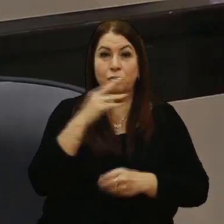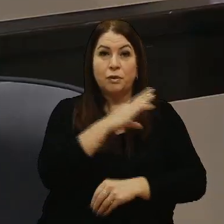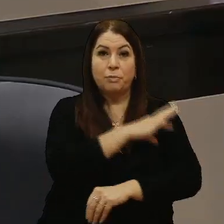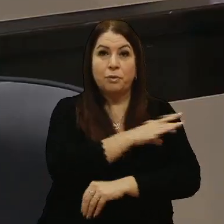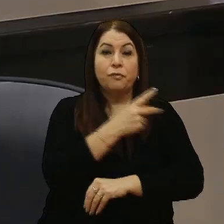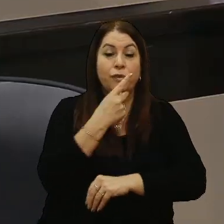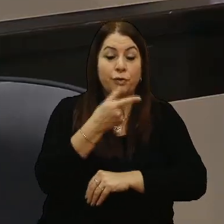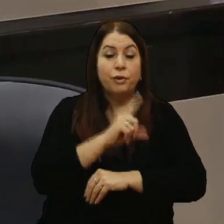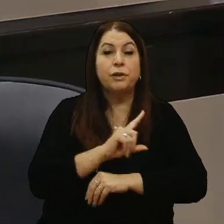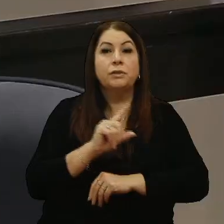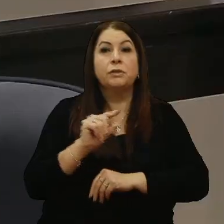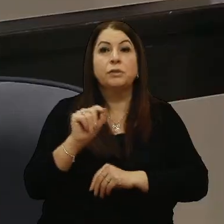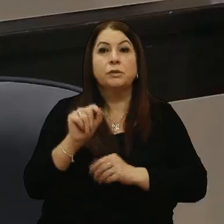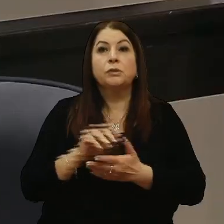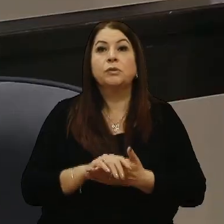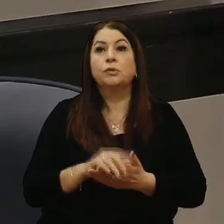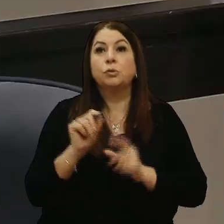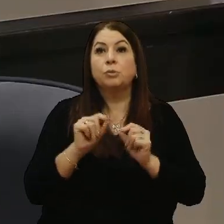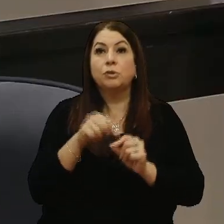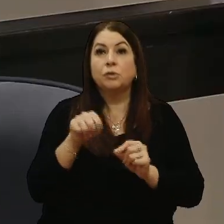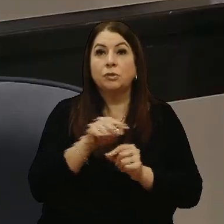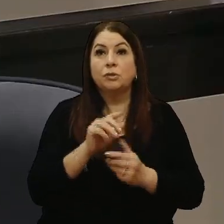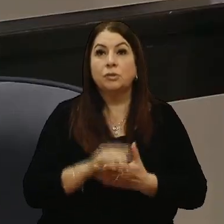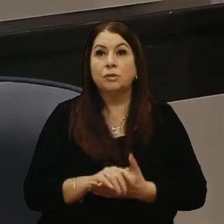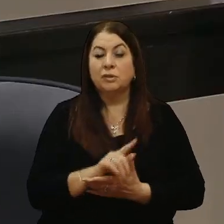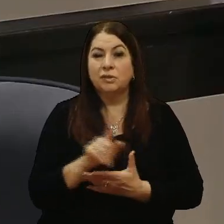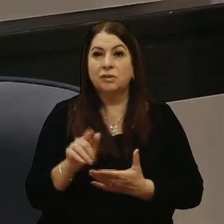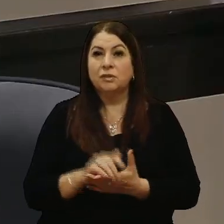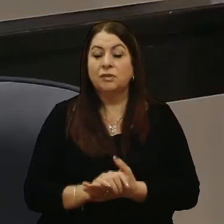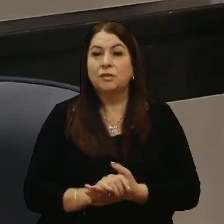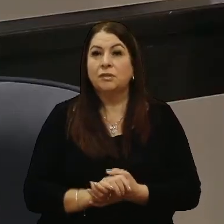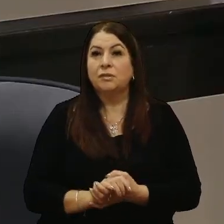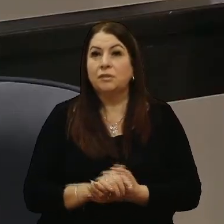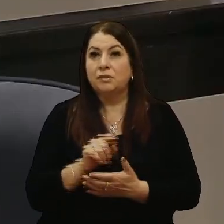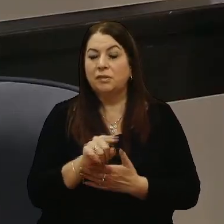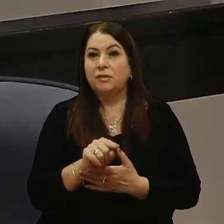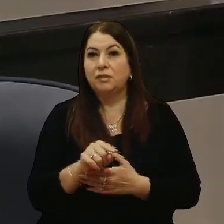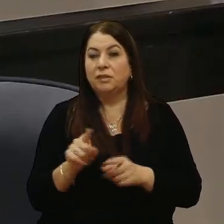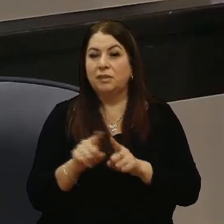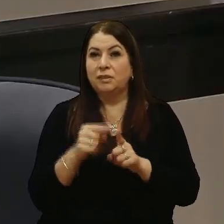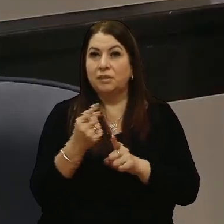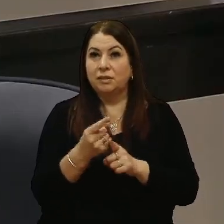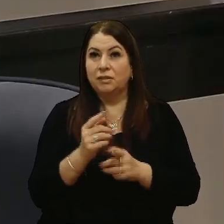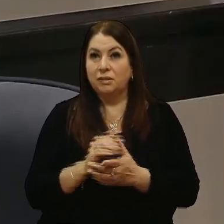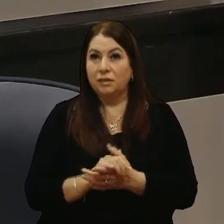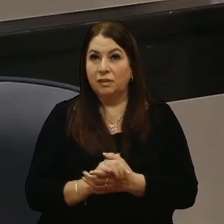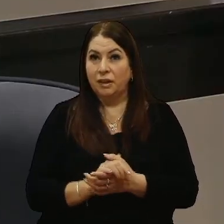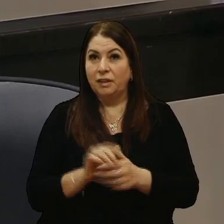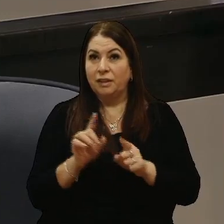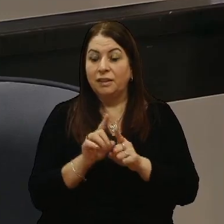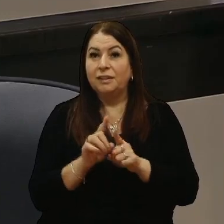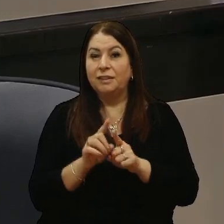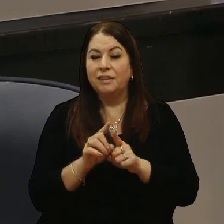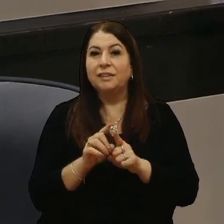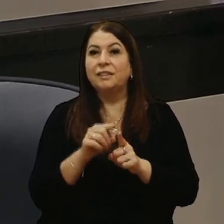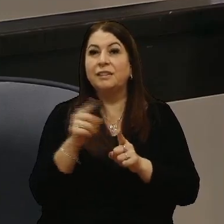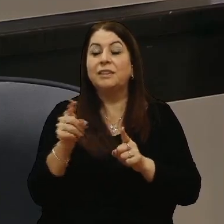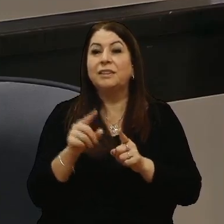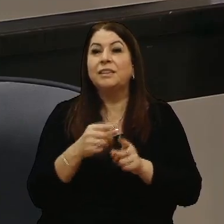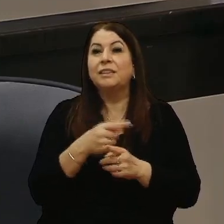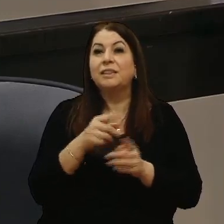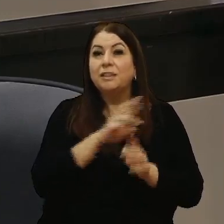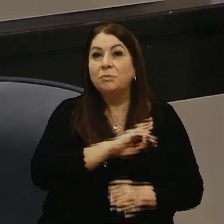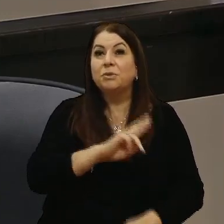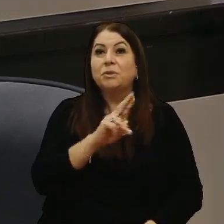cedo até sobre isso, né? E eu acho que não é nenhuma ofensa, a gente gostaria de saber, porque a gente que representa